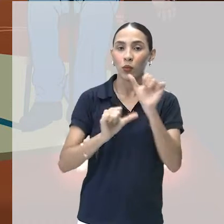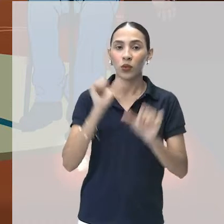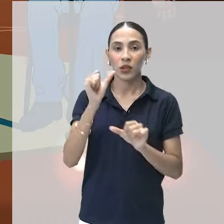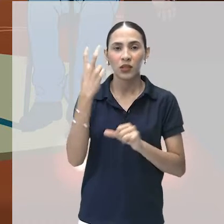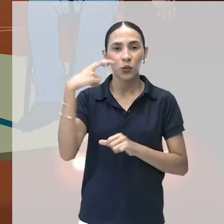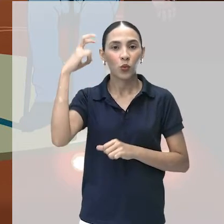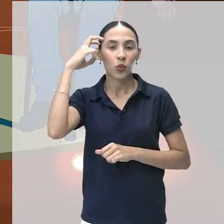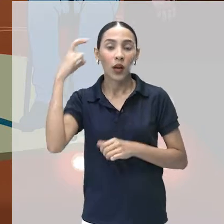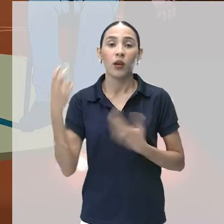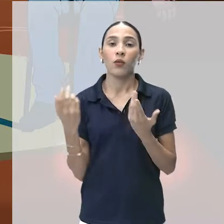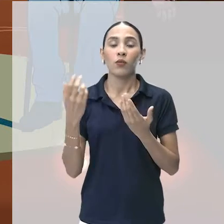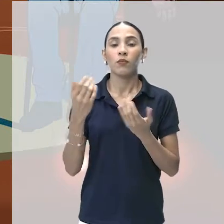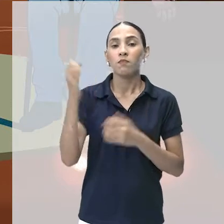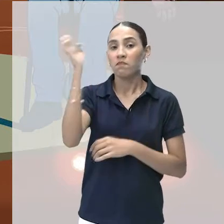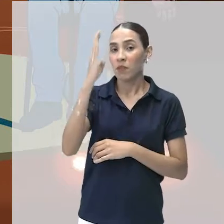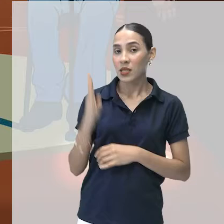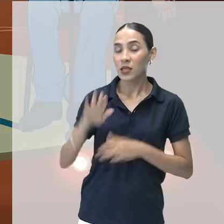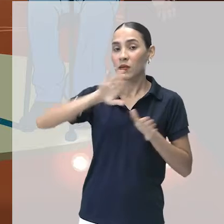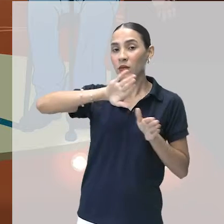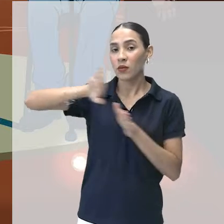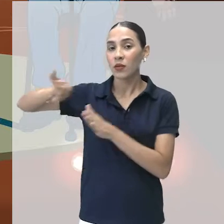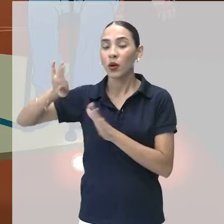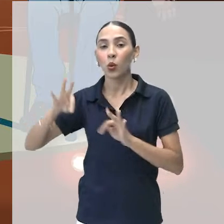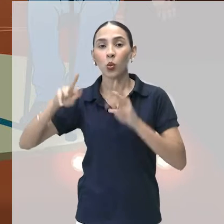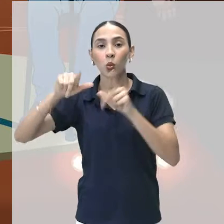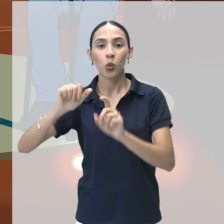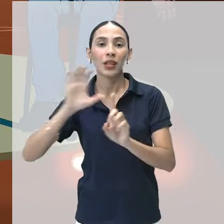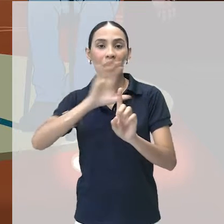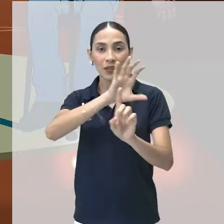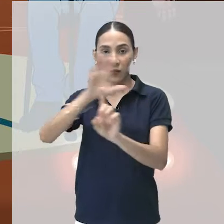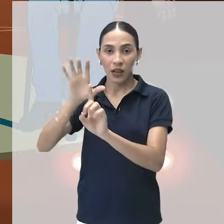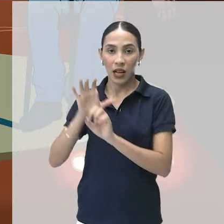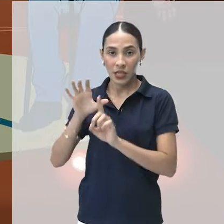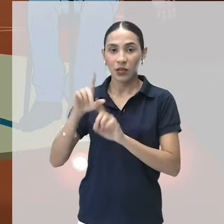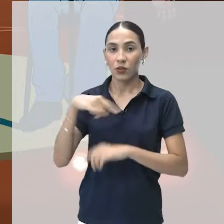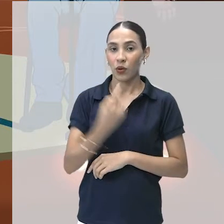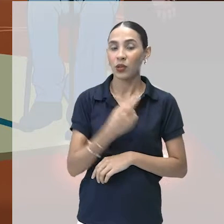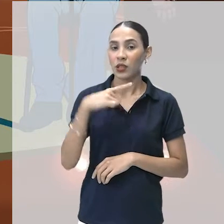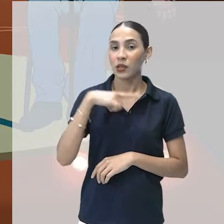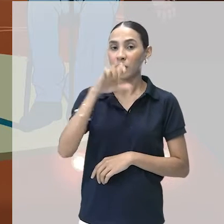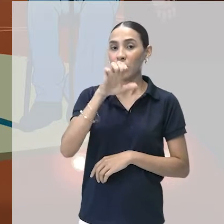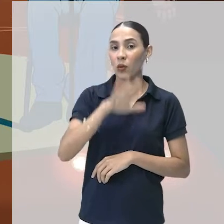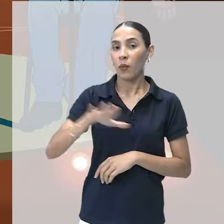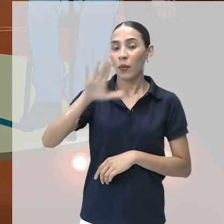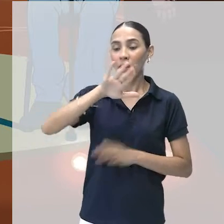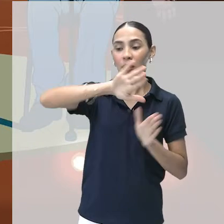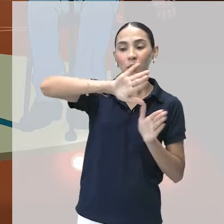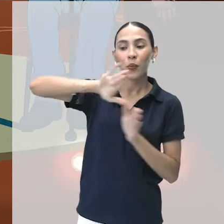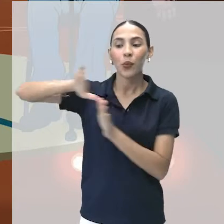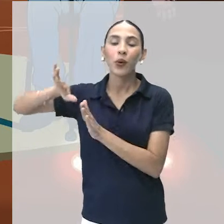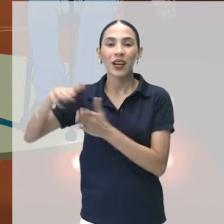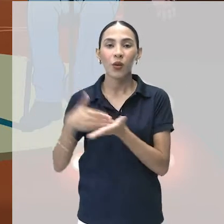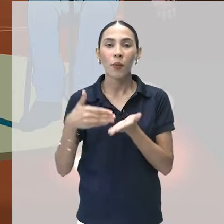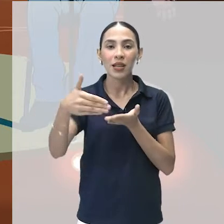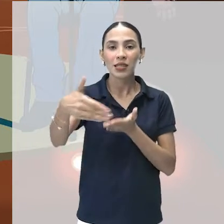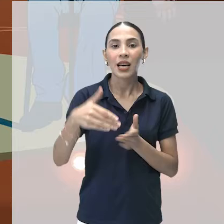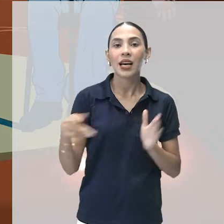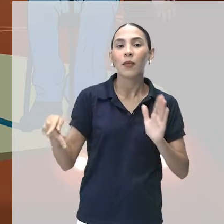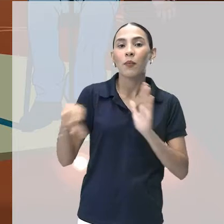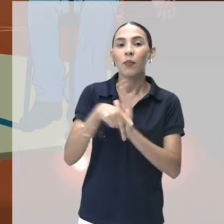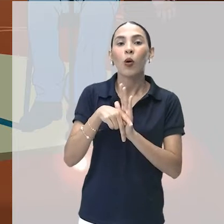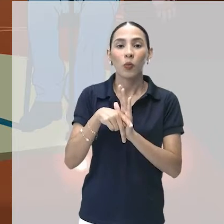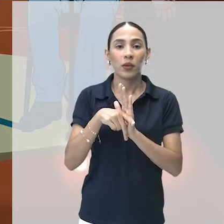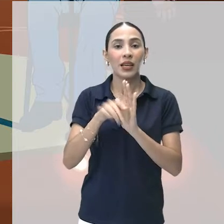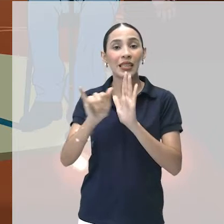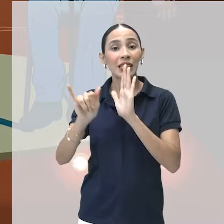se o Brasil deixasse de lado toda a influência que nós temos europeia da música e começar a ter uma